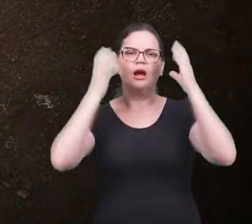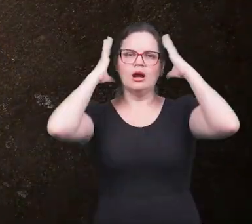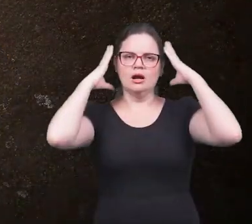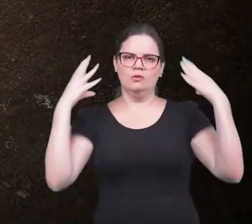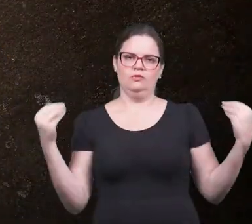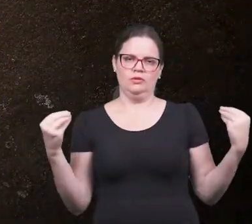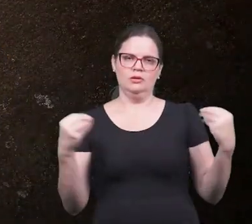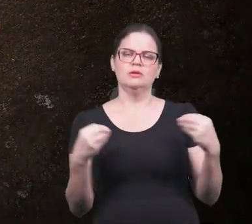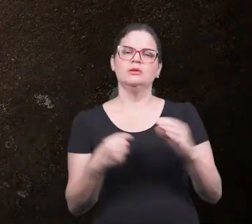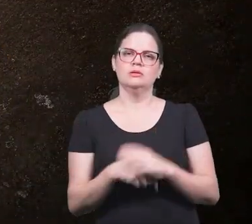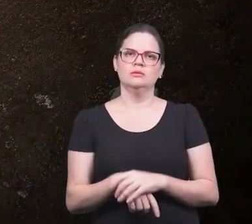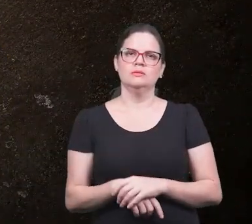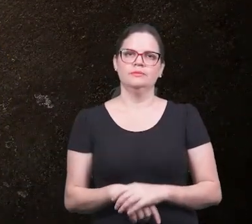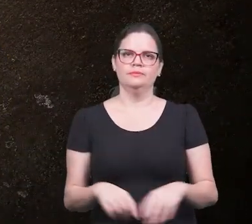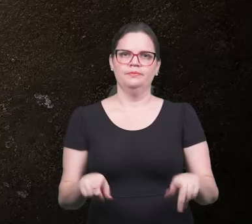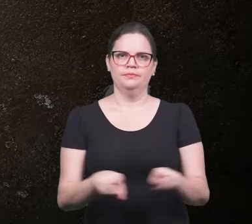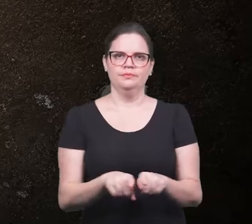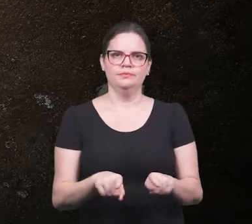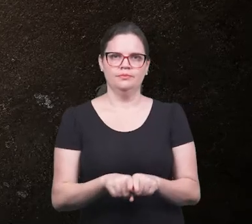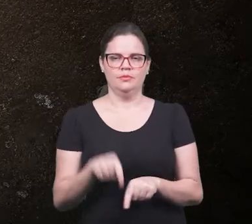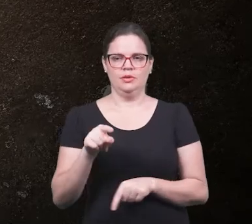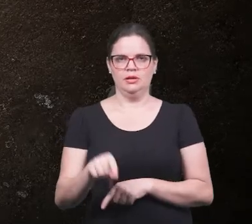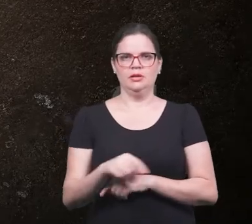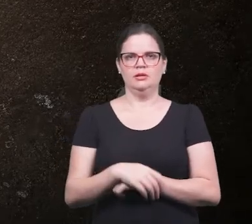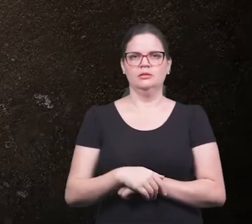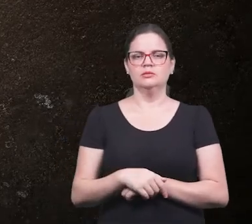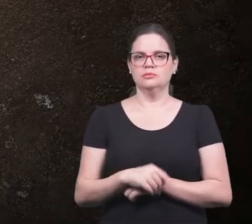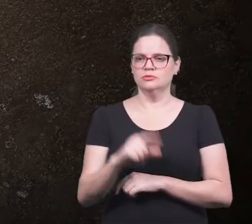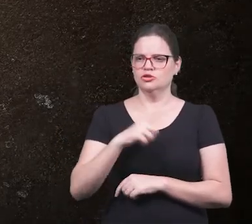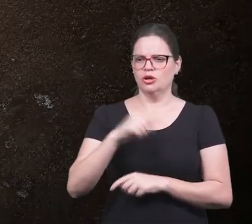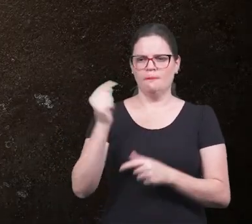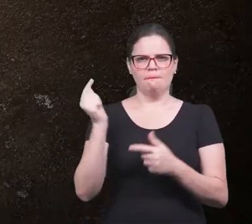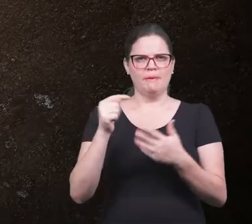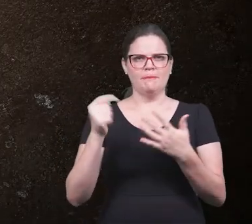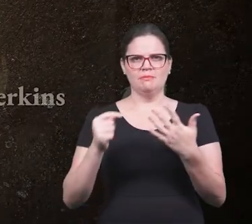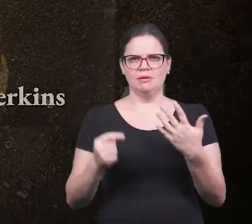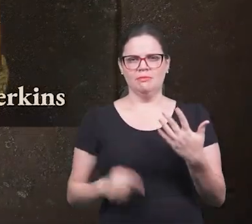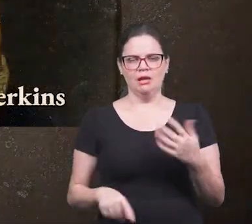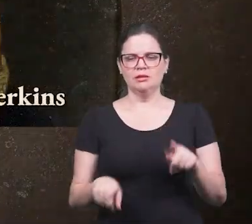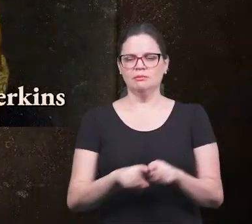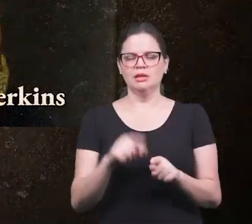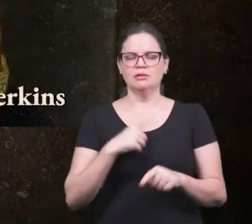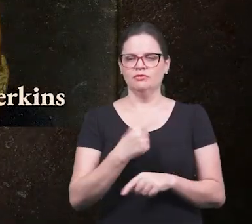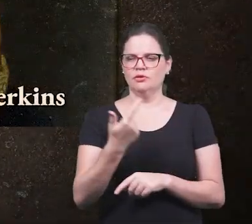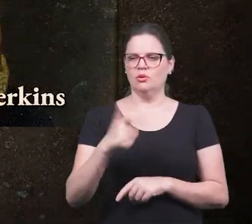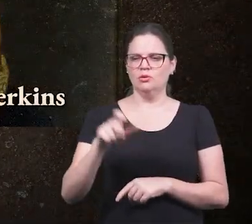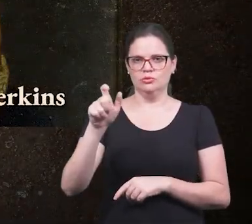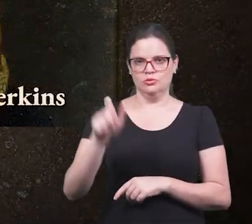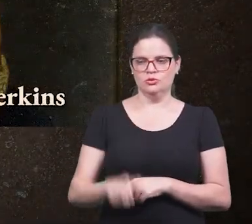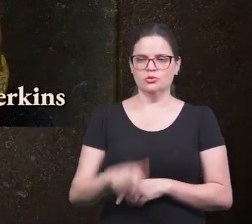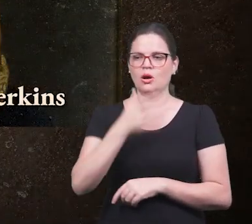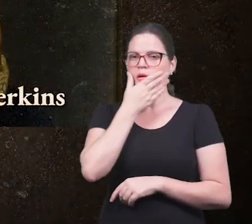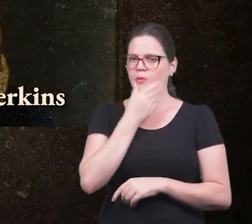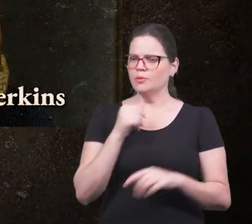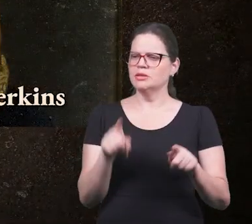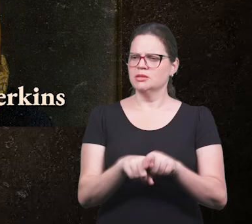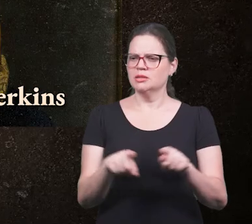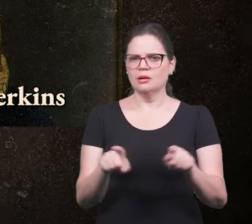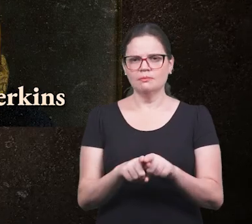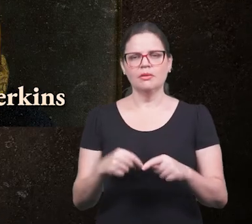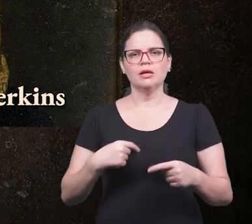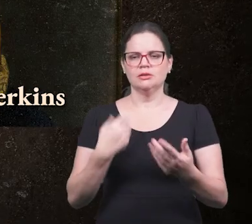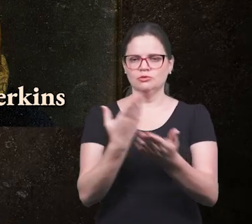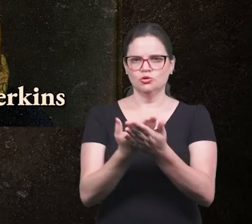o Zwinglio e tantos outros. Os pré-reformadores, aqueles